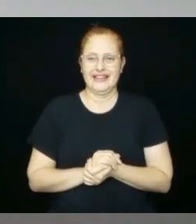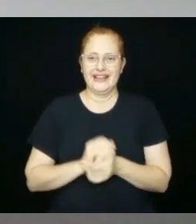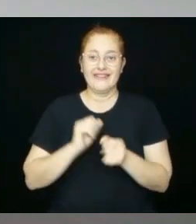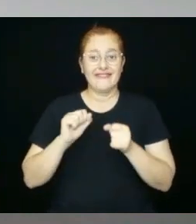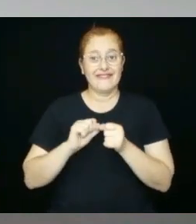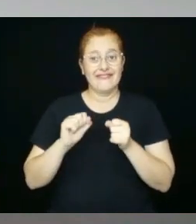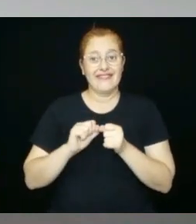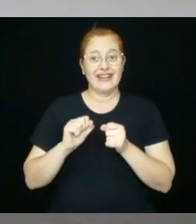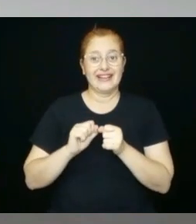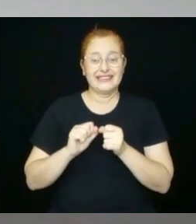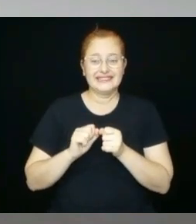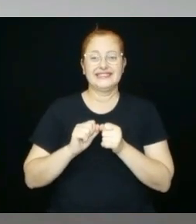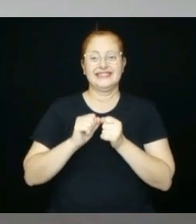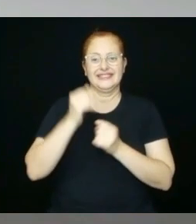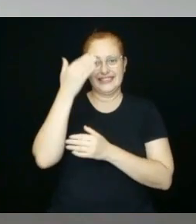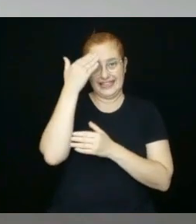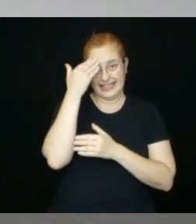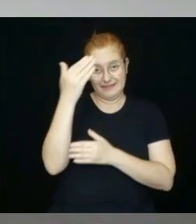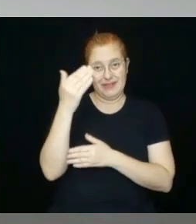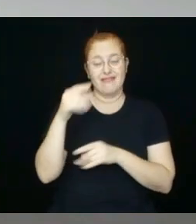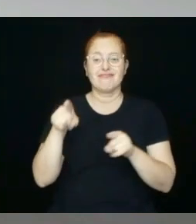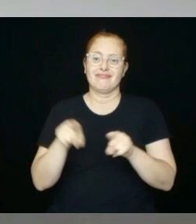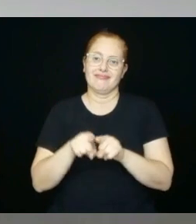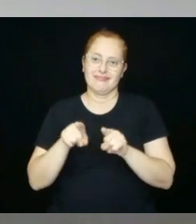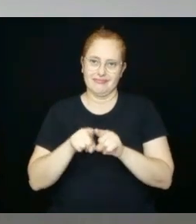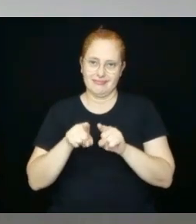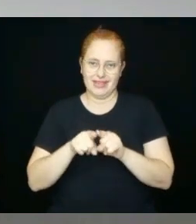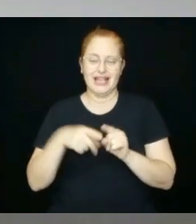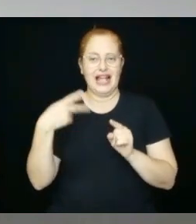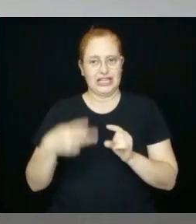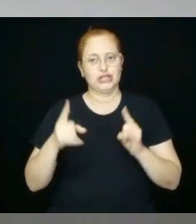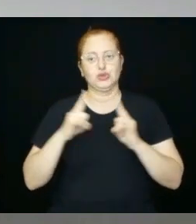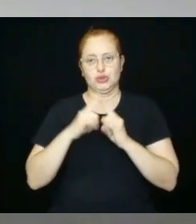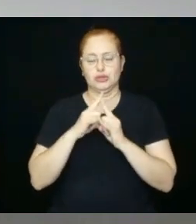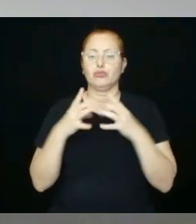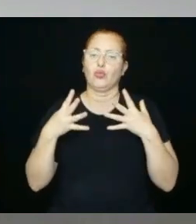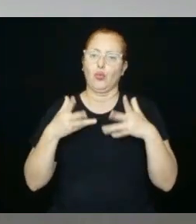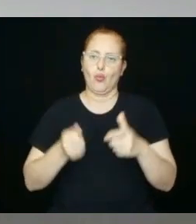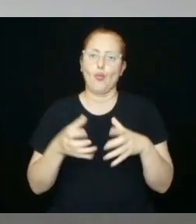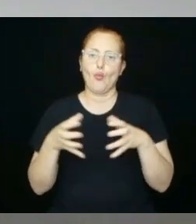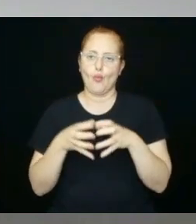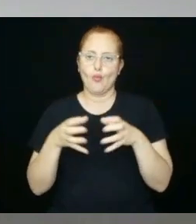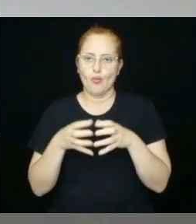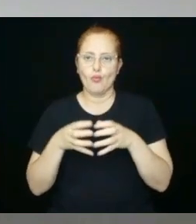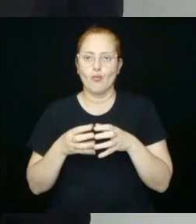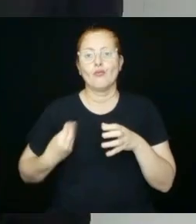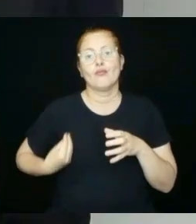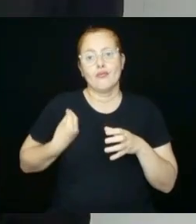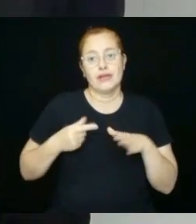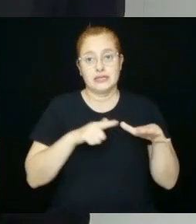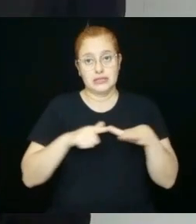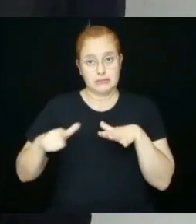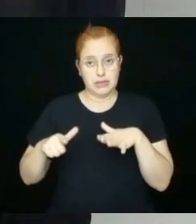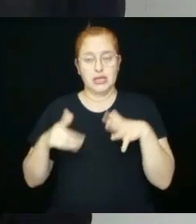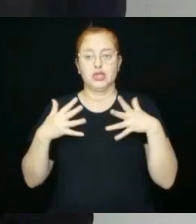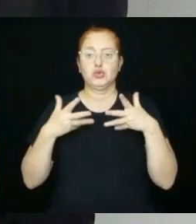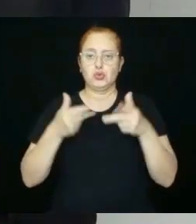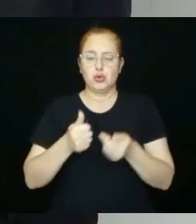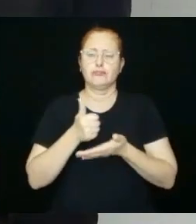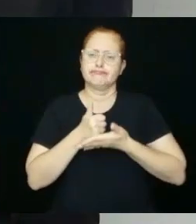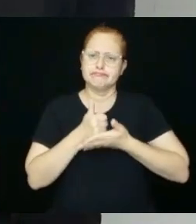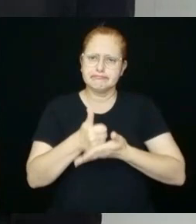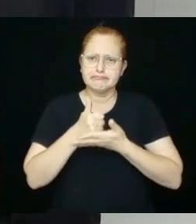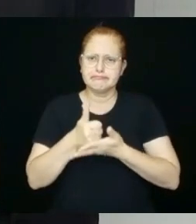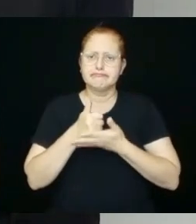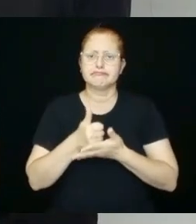Fazendo umas pequenos agradecimentos também, né, assim, ao Instituto Ling, a toda a equipe que esteve aqui com a gente a semana inteira, dando todo o